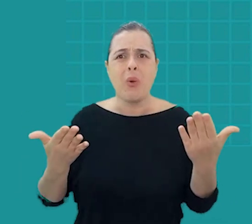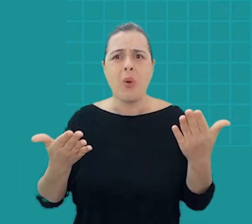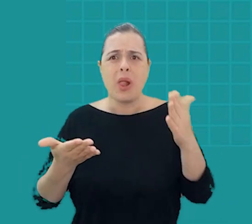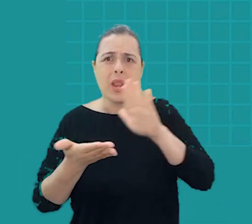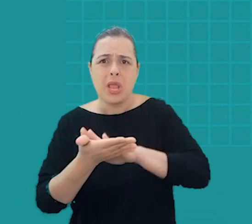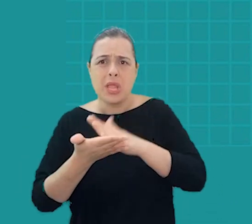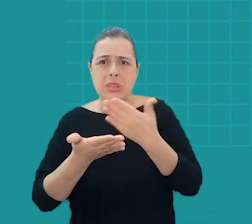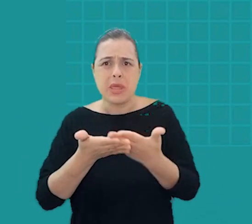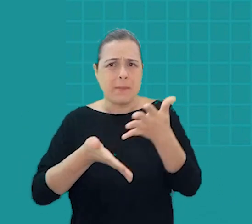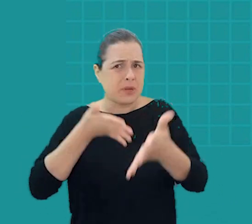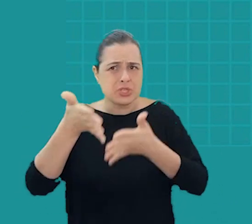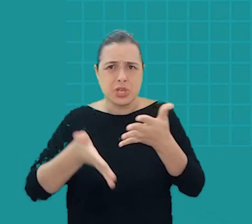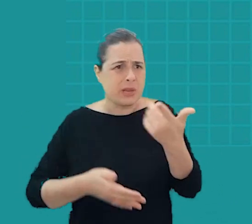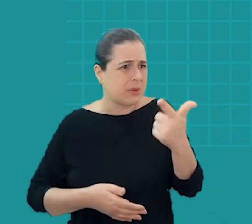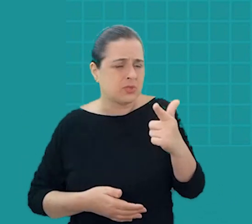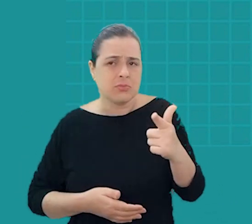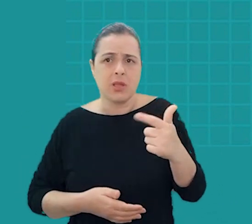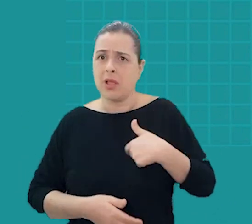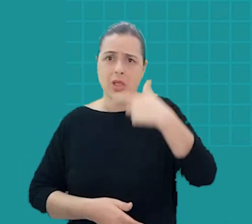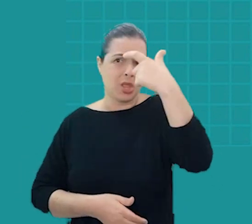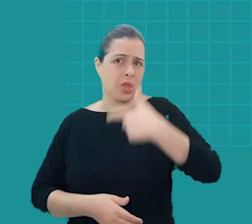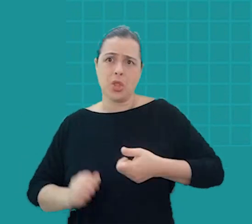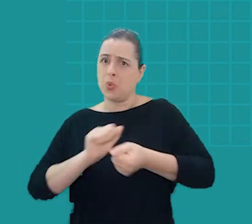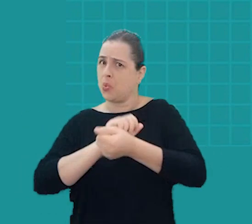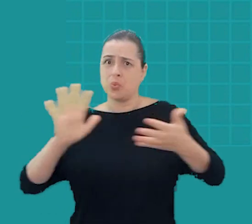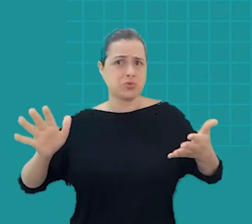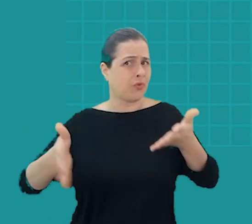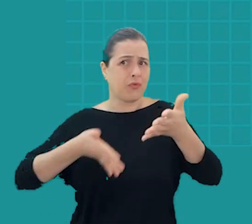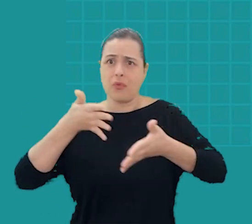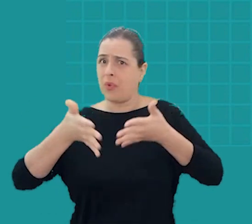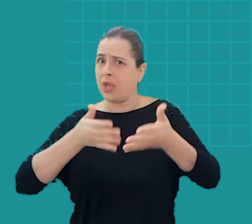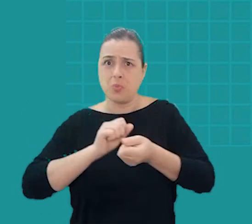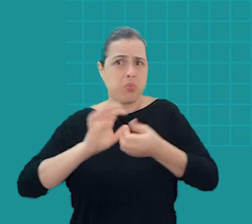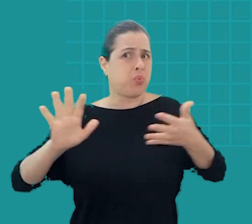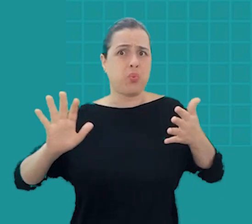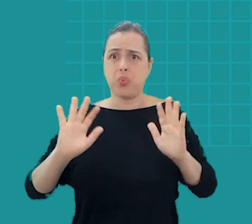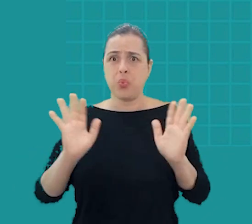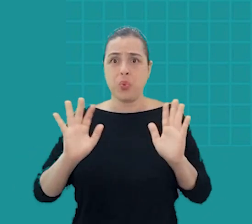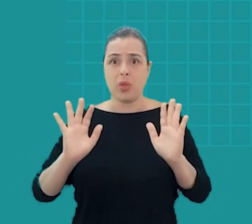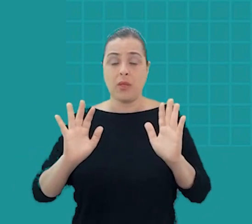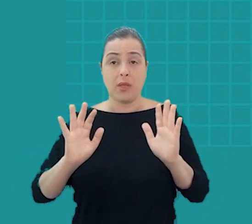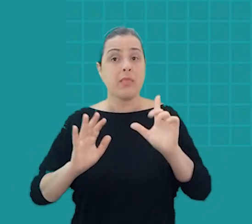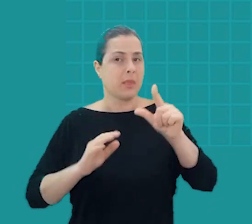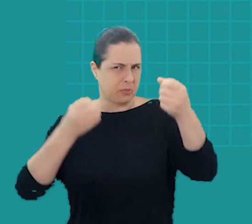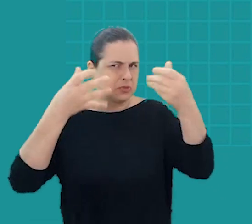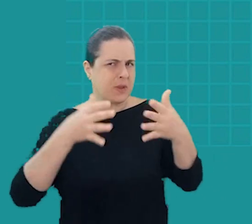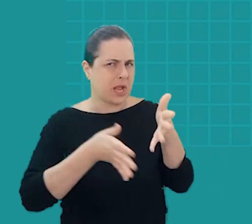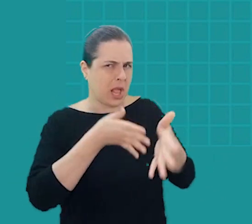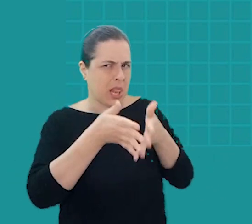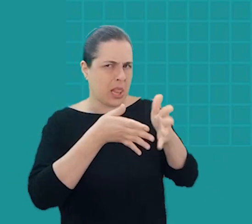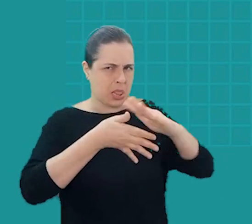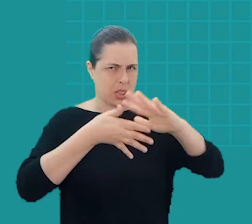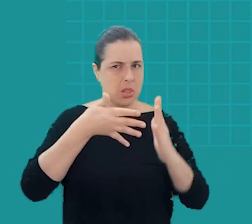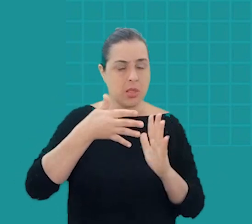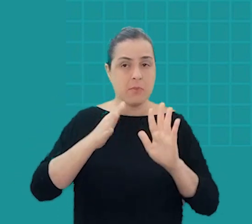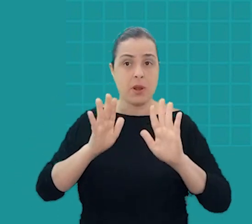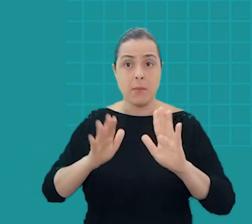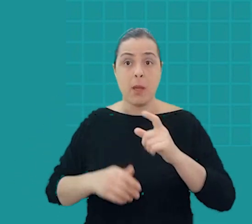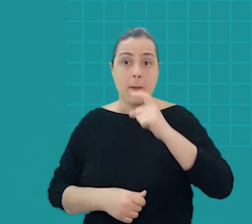Libras. Meus pais, eu depois até pego um ponto aqui de Libras, mas meus pais falaram, o Thierry ele